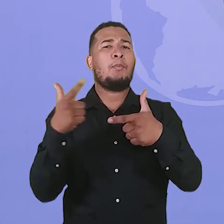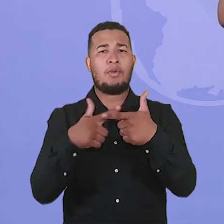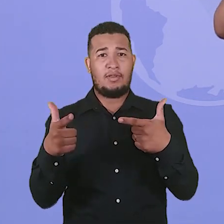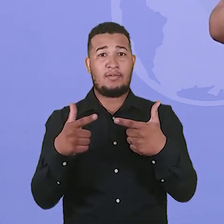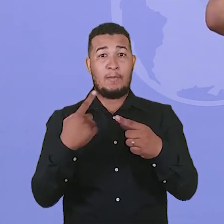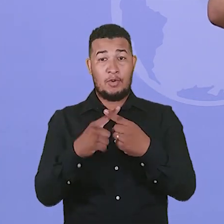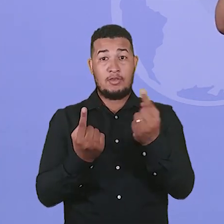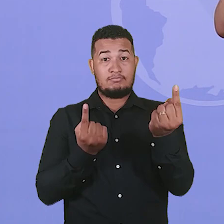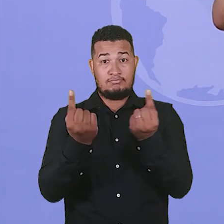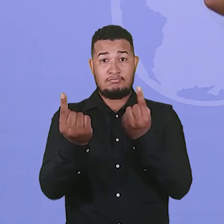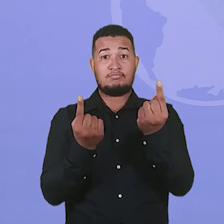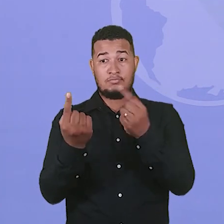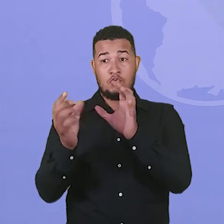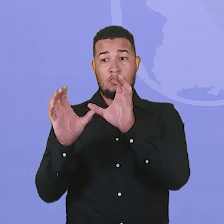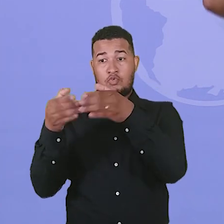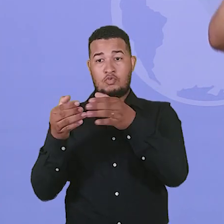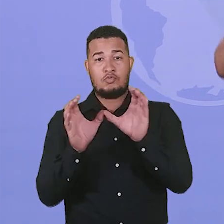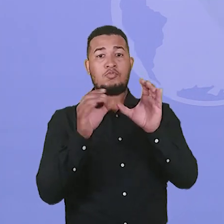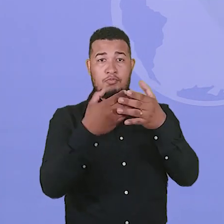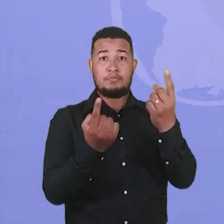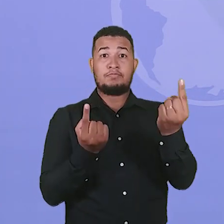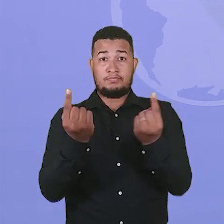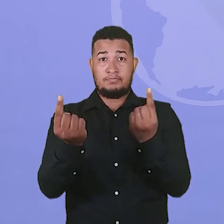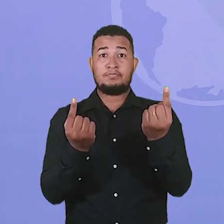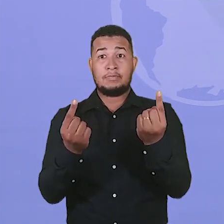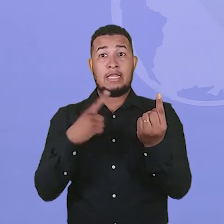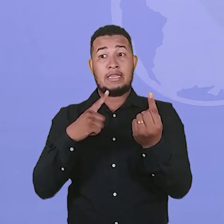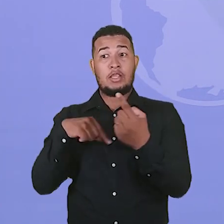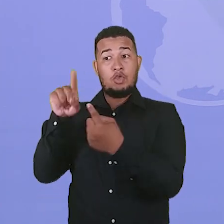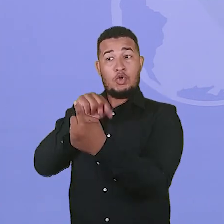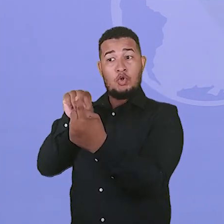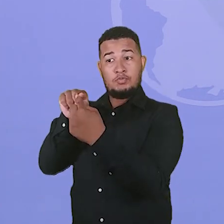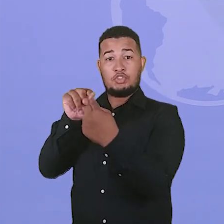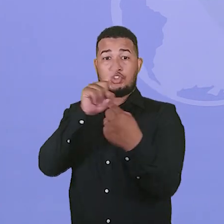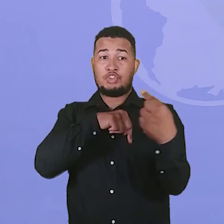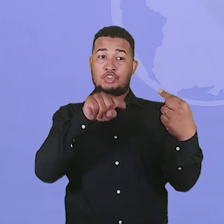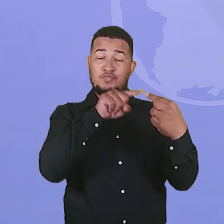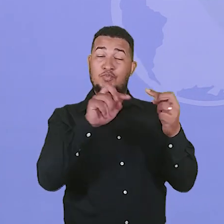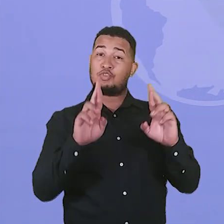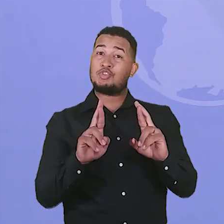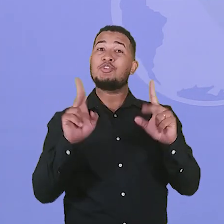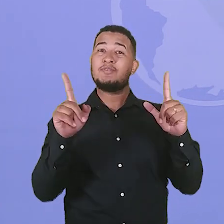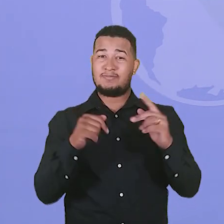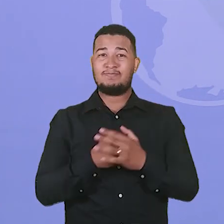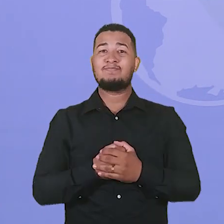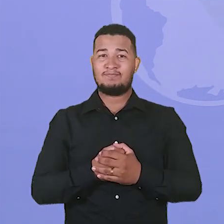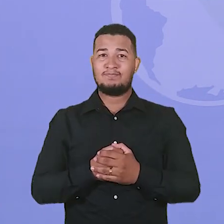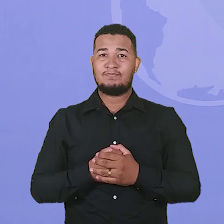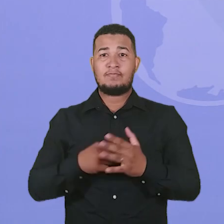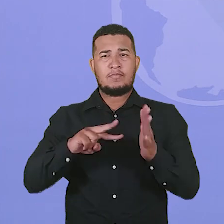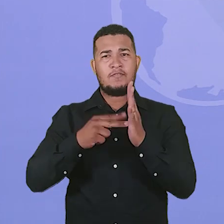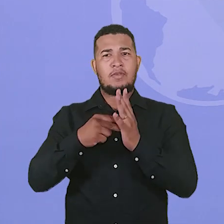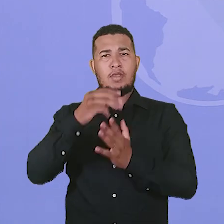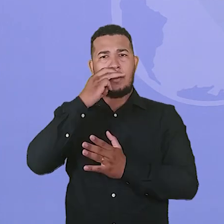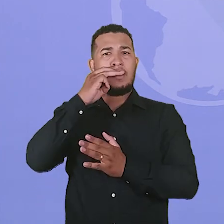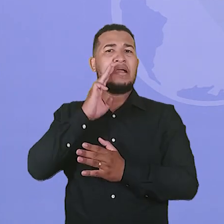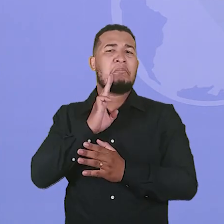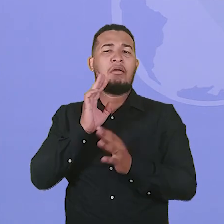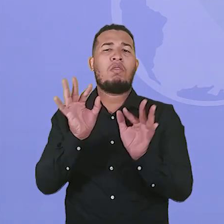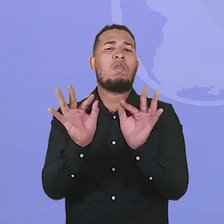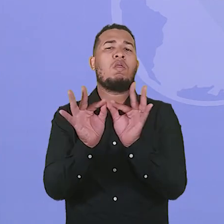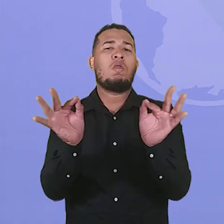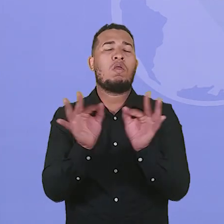esses dois atores, essas duas classes sociais, têm objetivos diferentes. Não é que Karl Marx